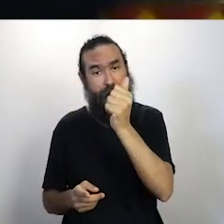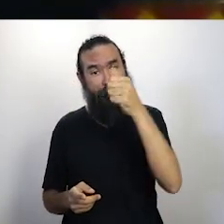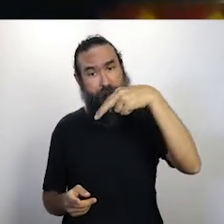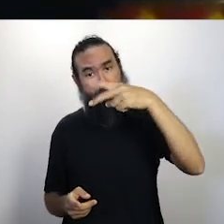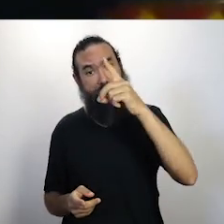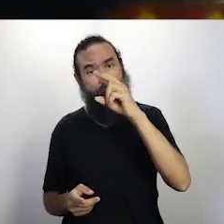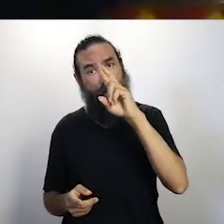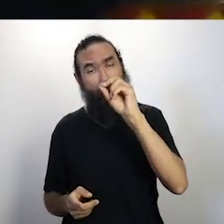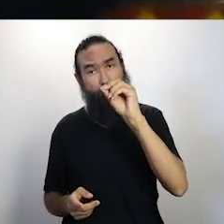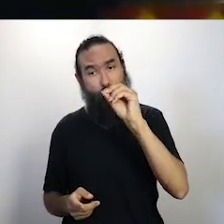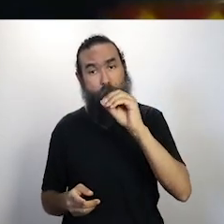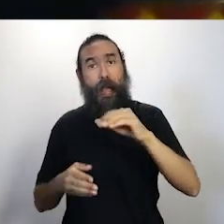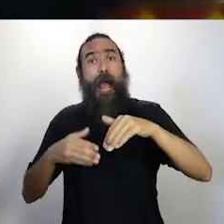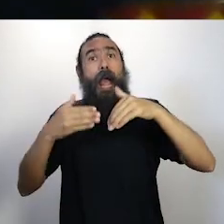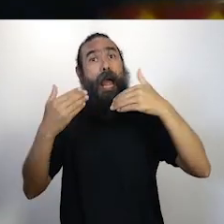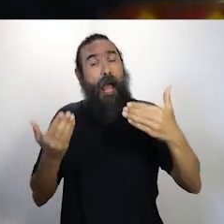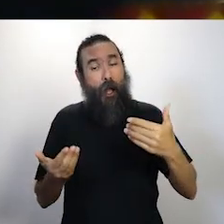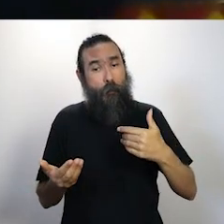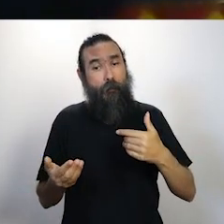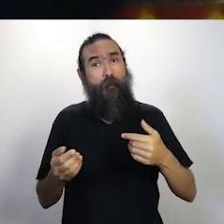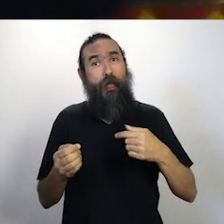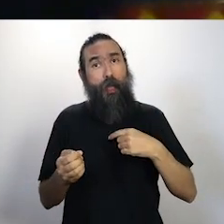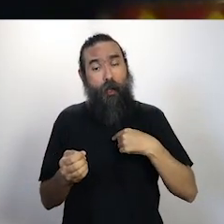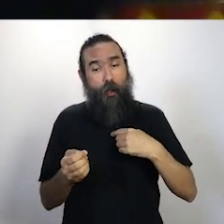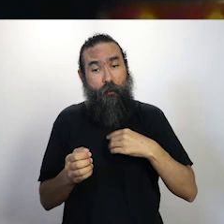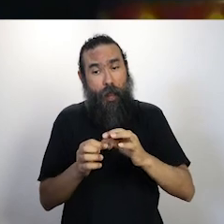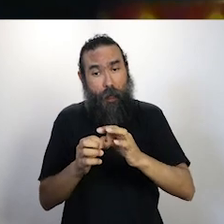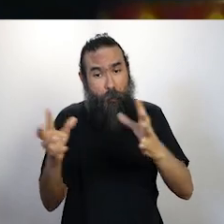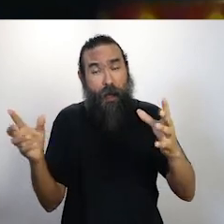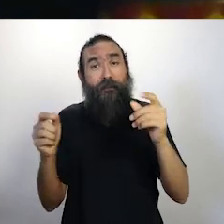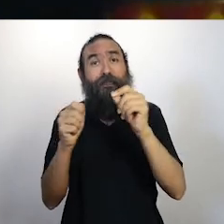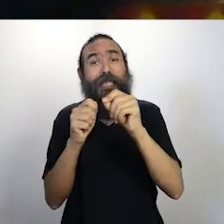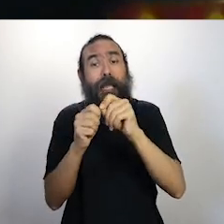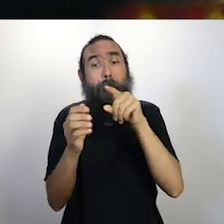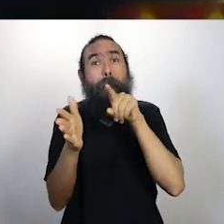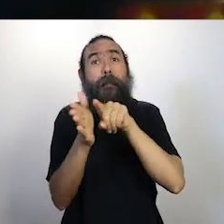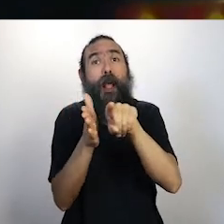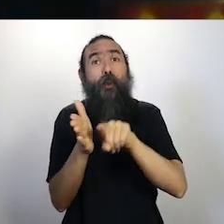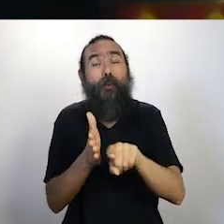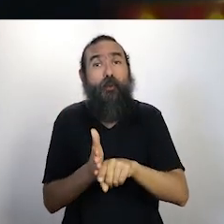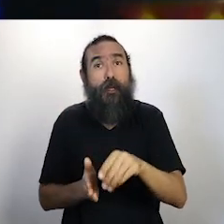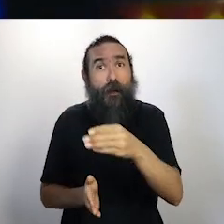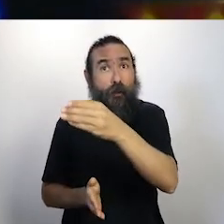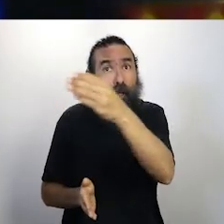inscreva aqui no chat que aí a gente abre para essas perguntas tá bom